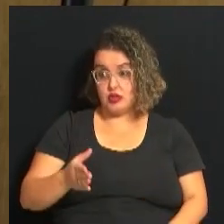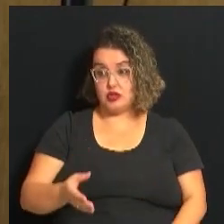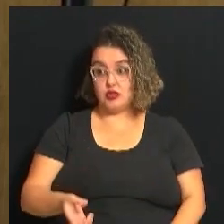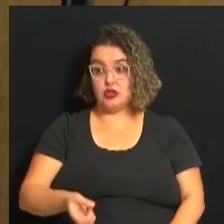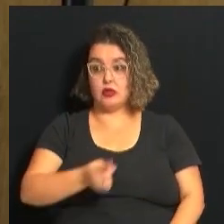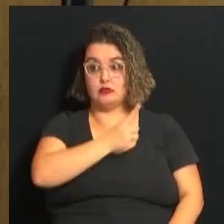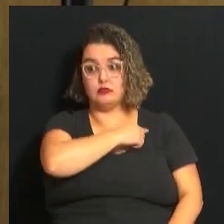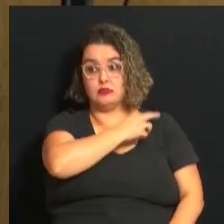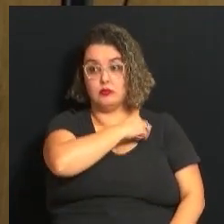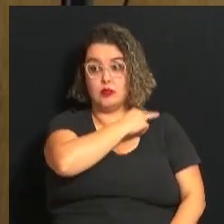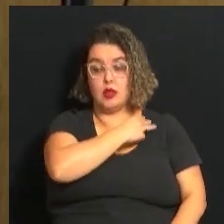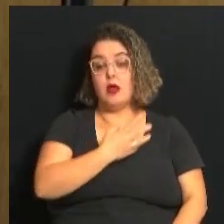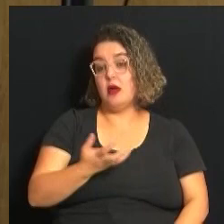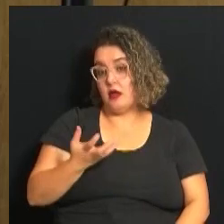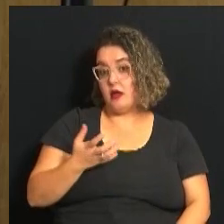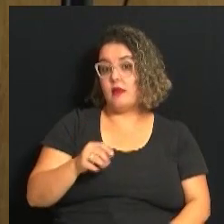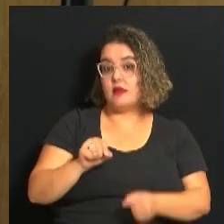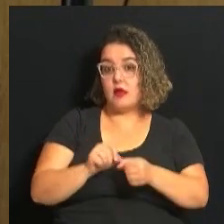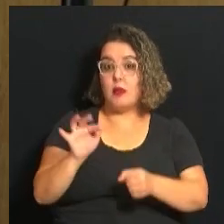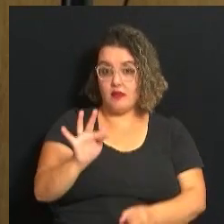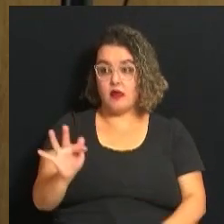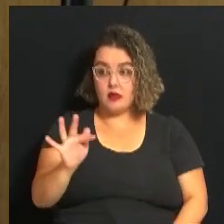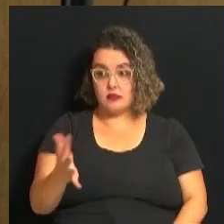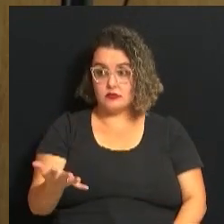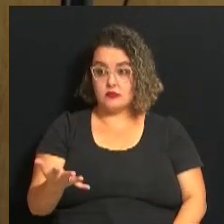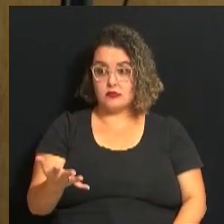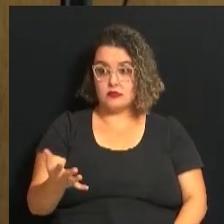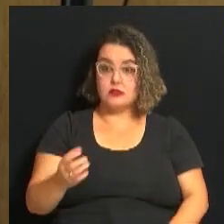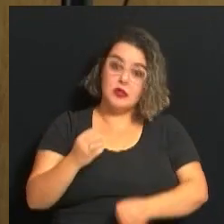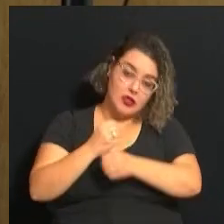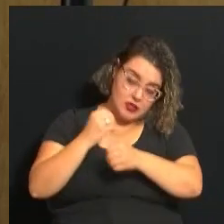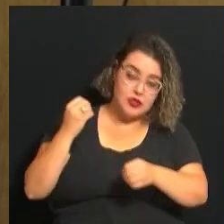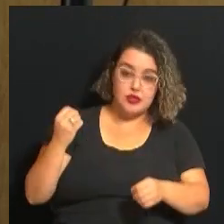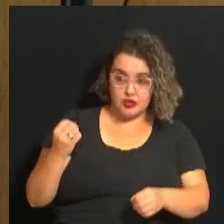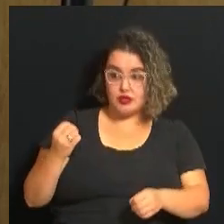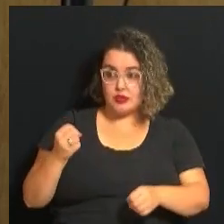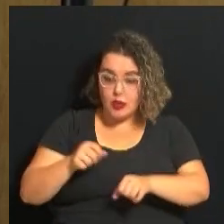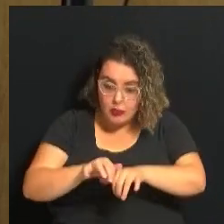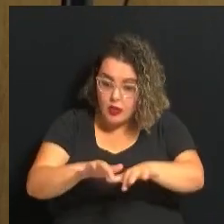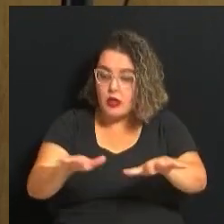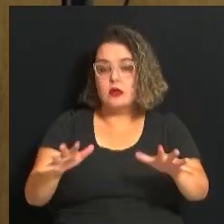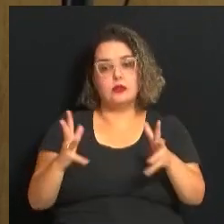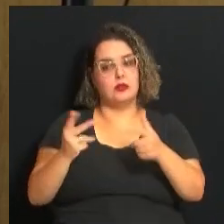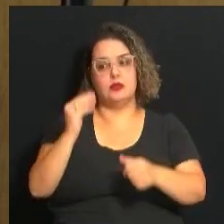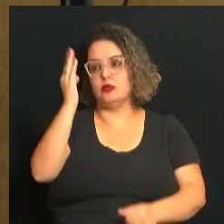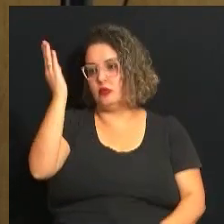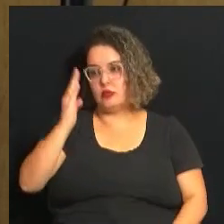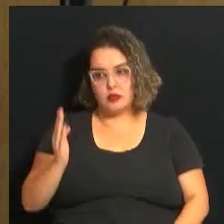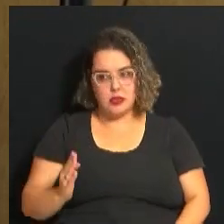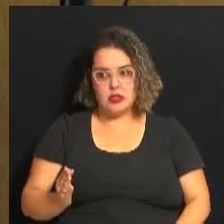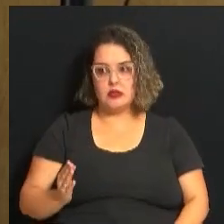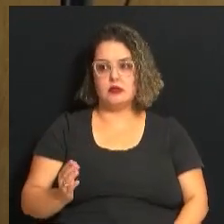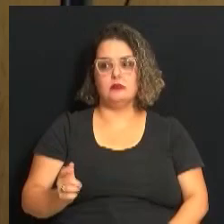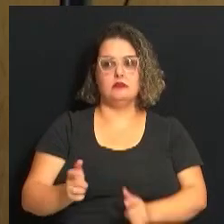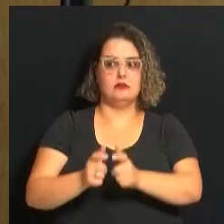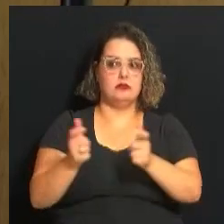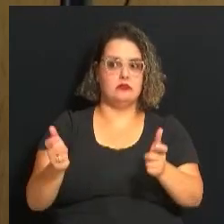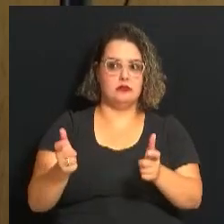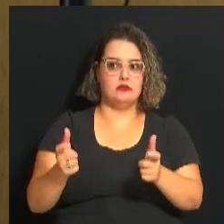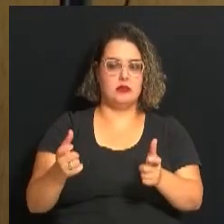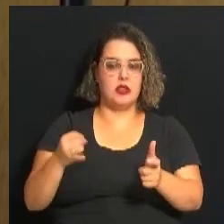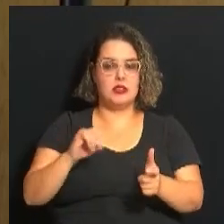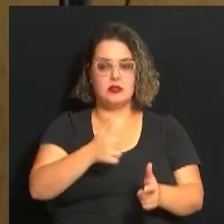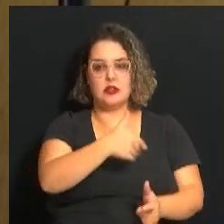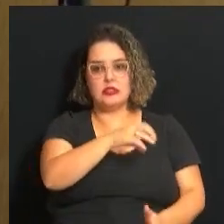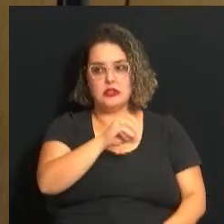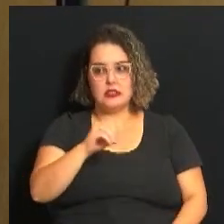por exemplo, e pretende fazer uma faculdade, você tem as engenharias espalhadas pelo Brasil todo também. Em grande maioria, se não for